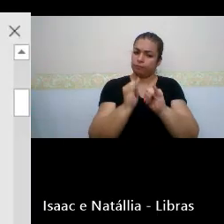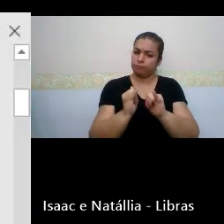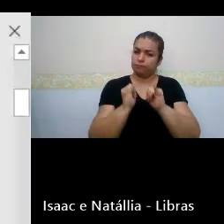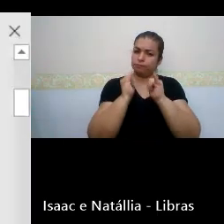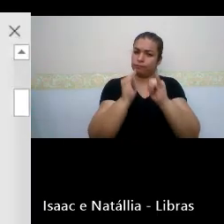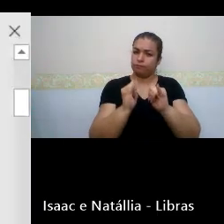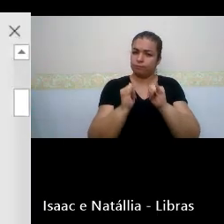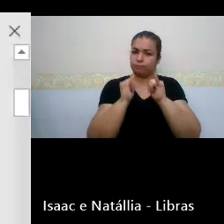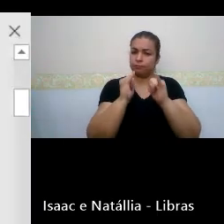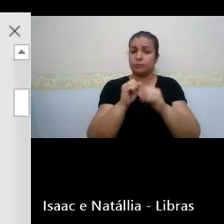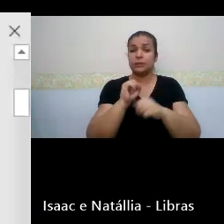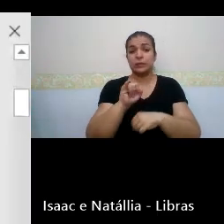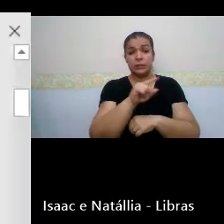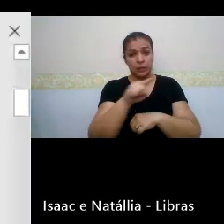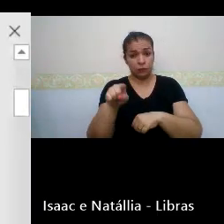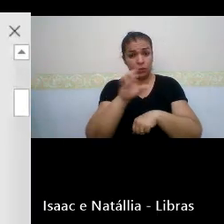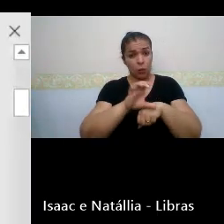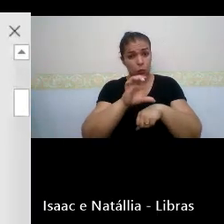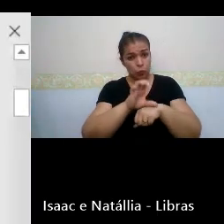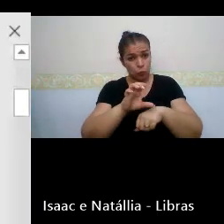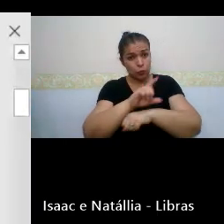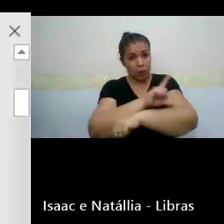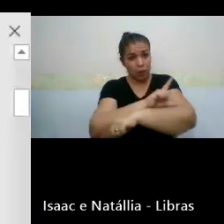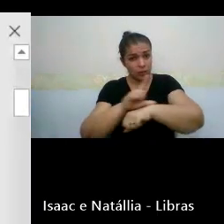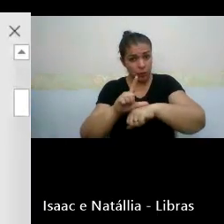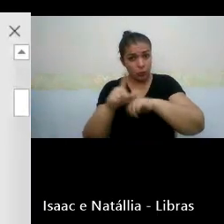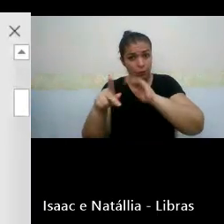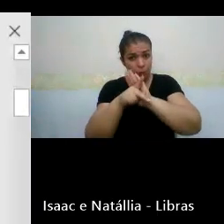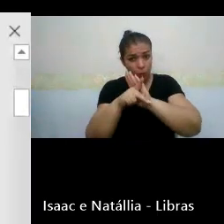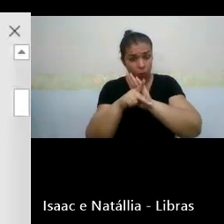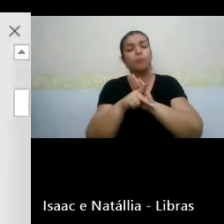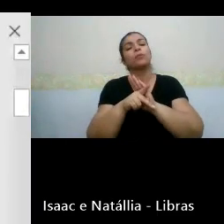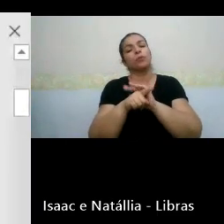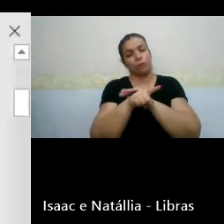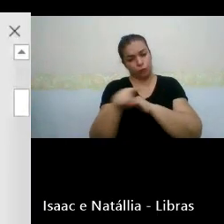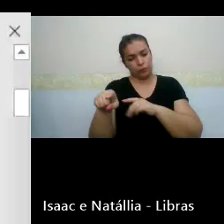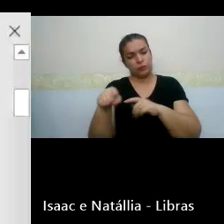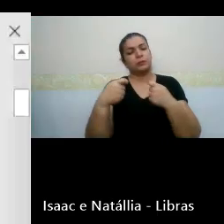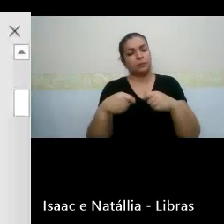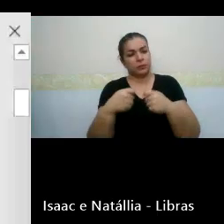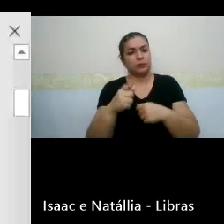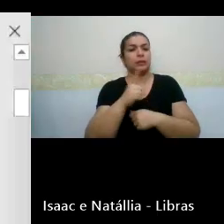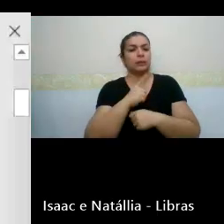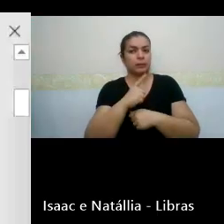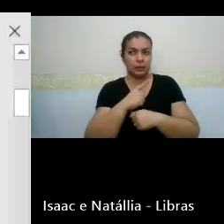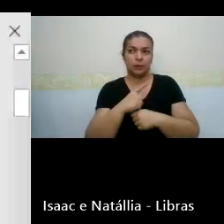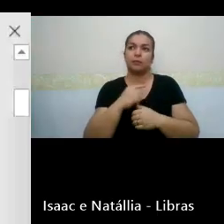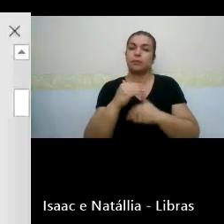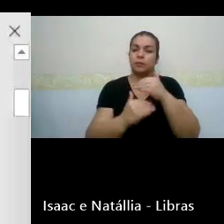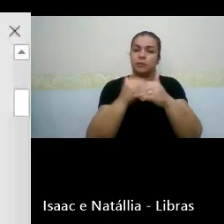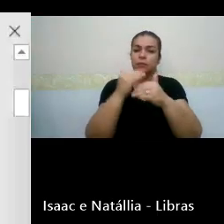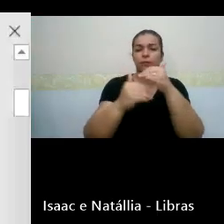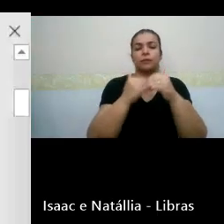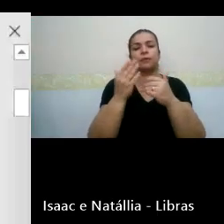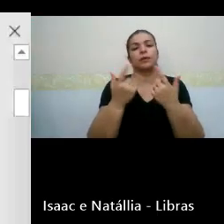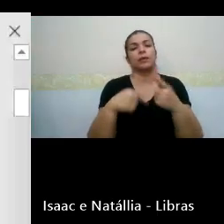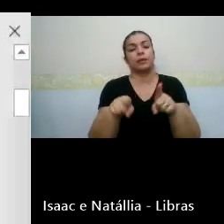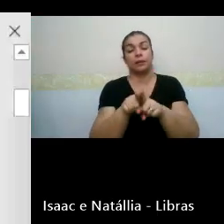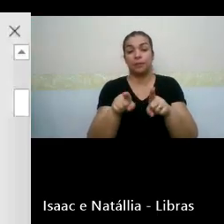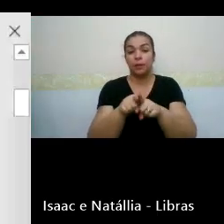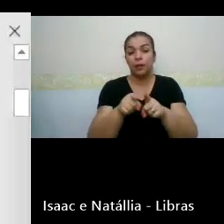de licenciatura, você vai precisar de ter e desenvolver e